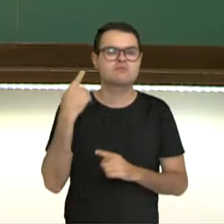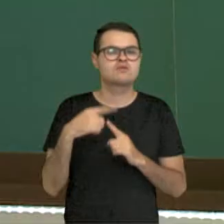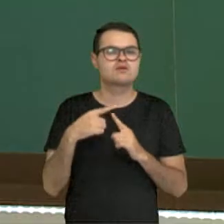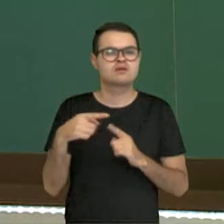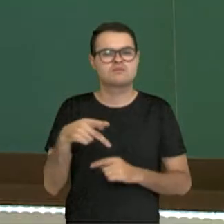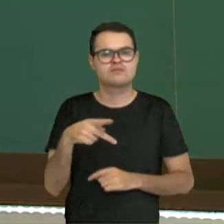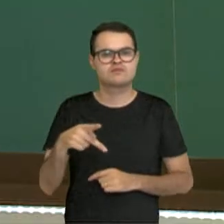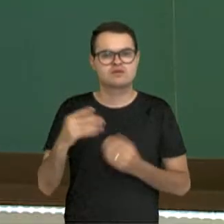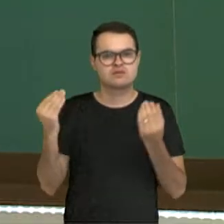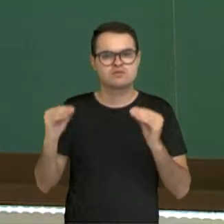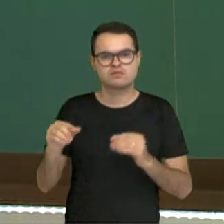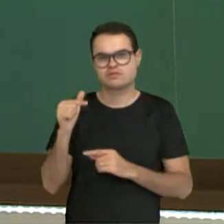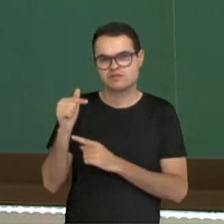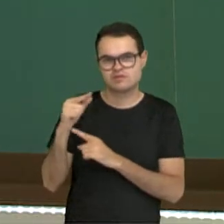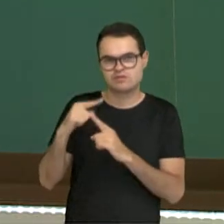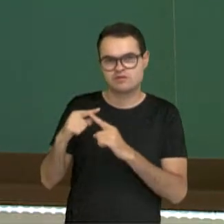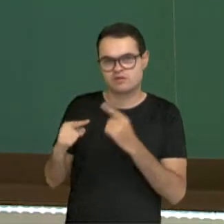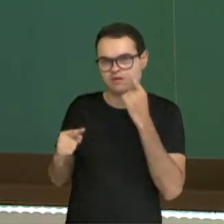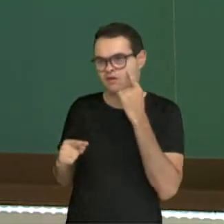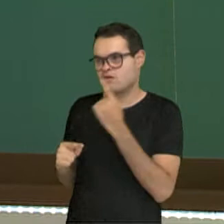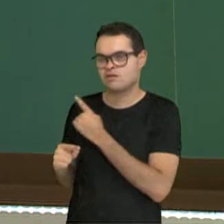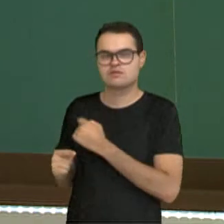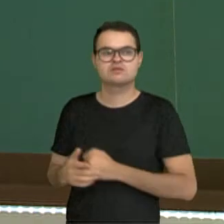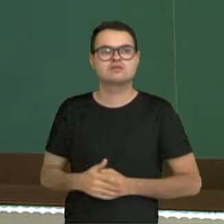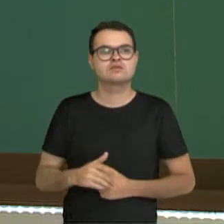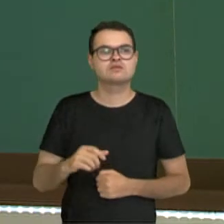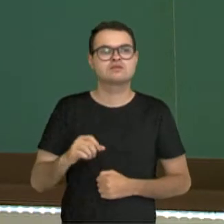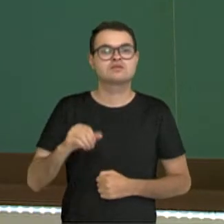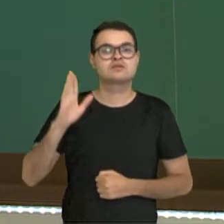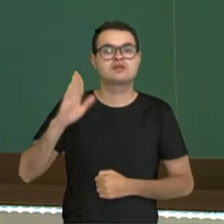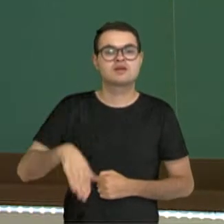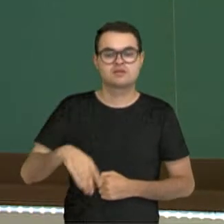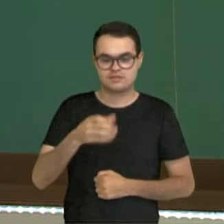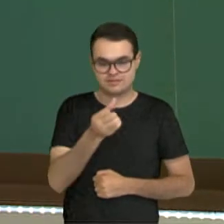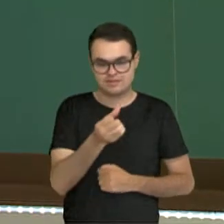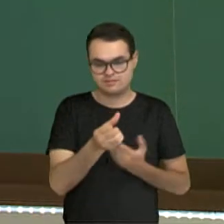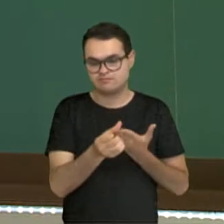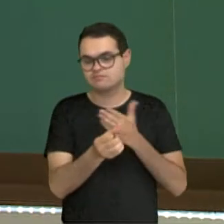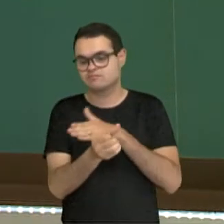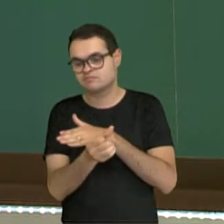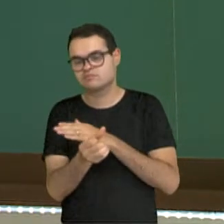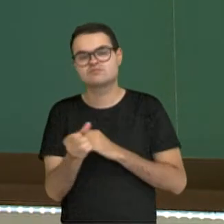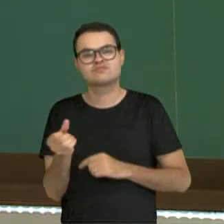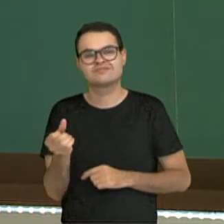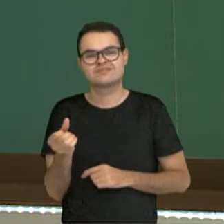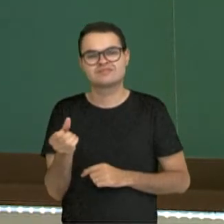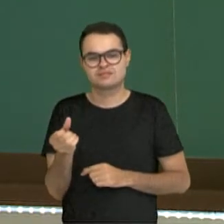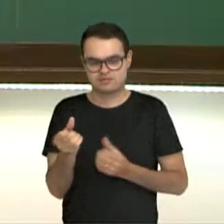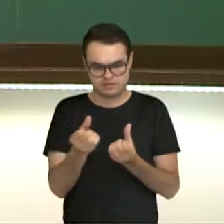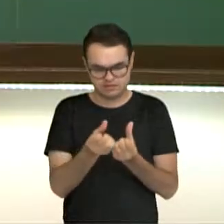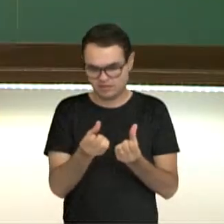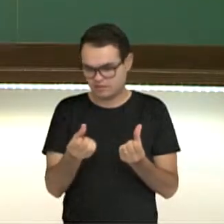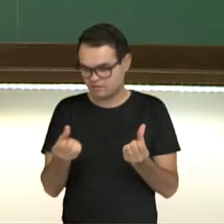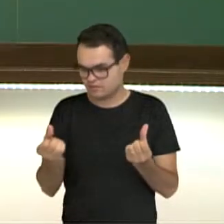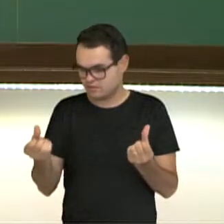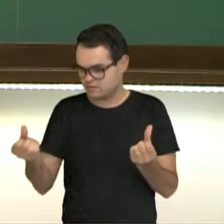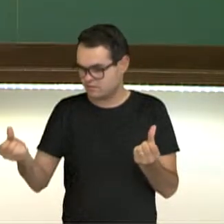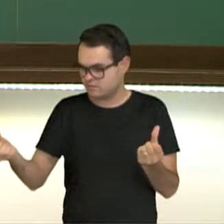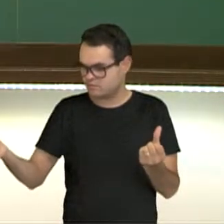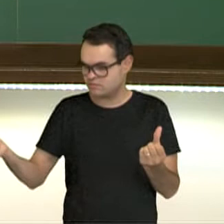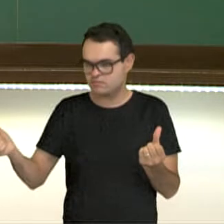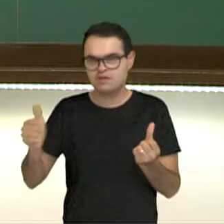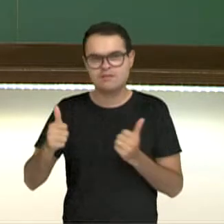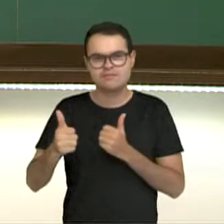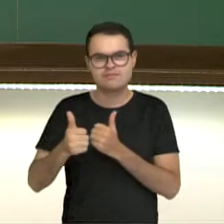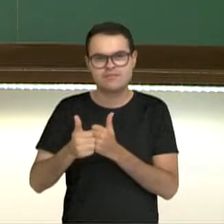para o 7? Porque olha aqui, quem vem depois desse 6 aqui do centésimo? Não vem 6? 6 está mais